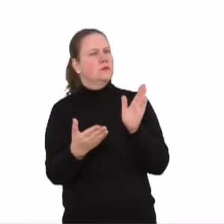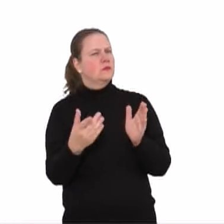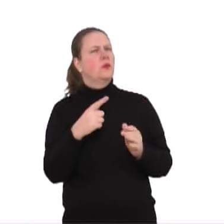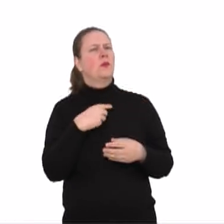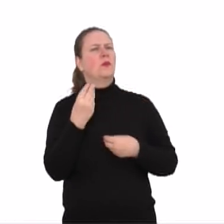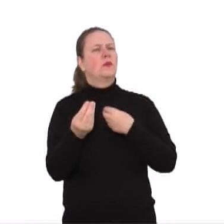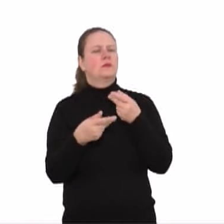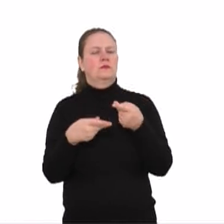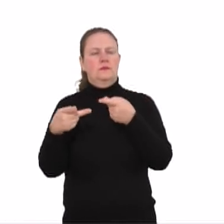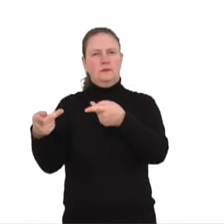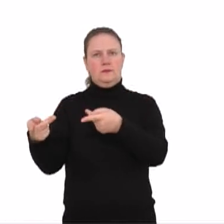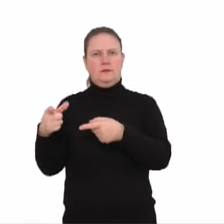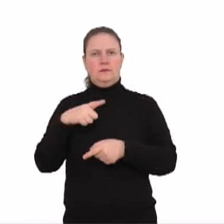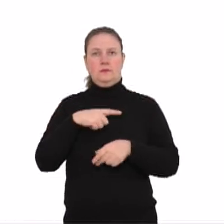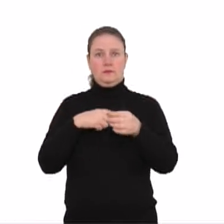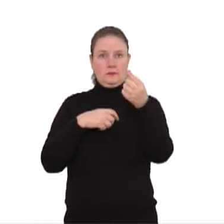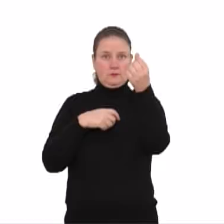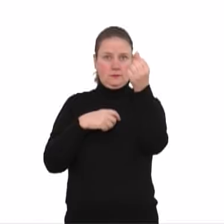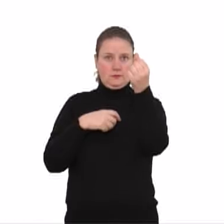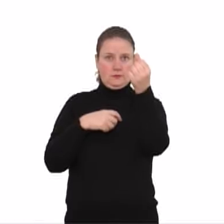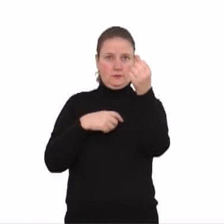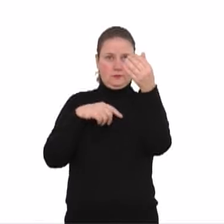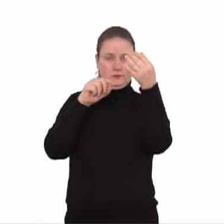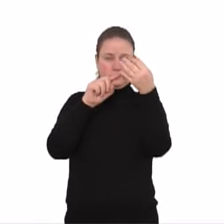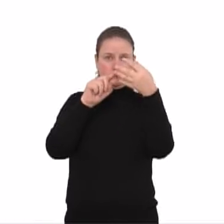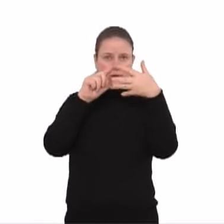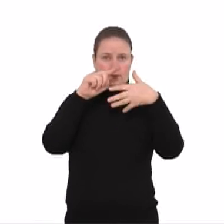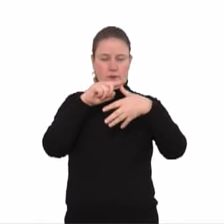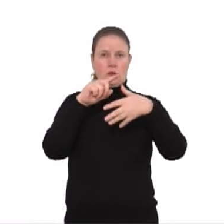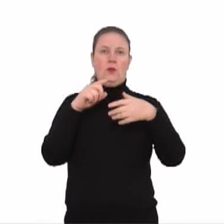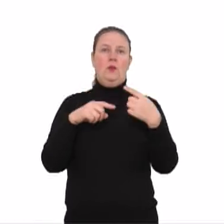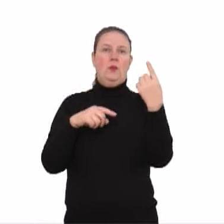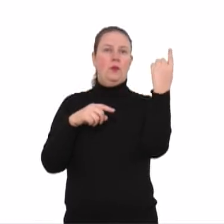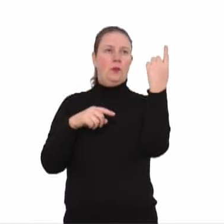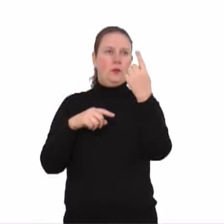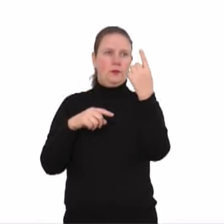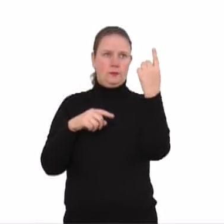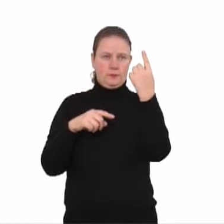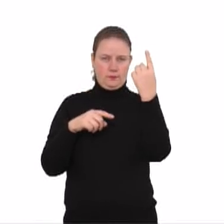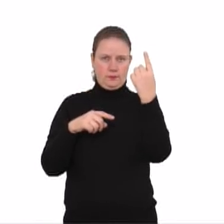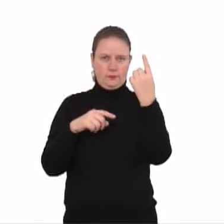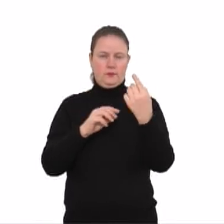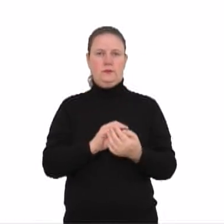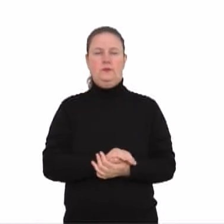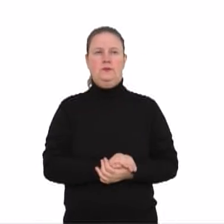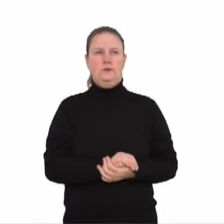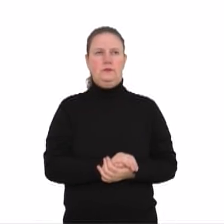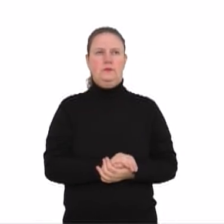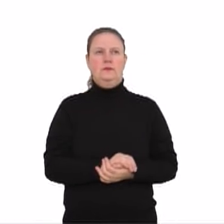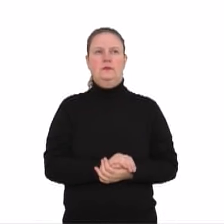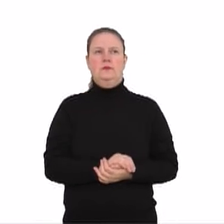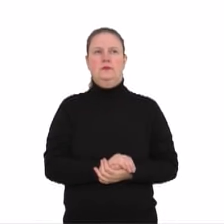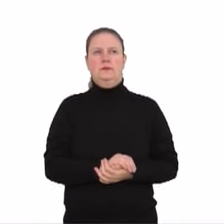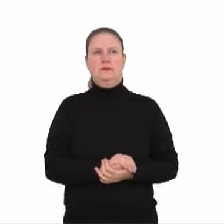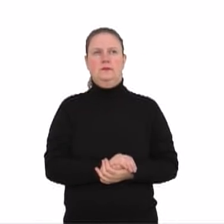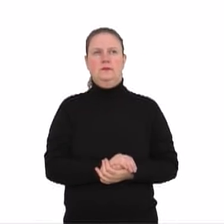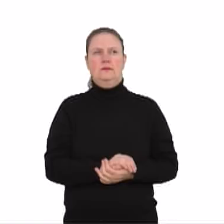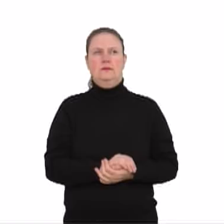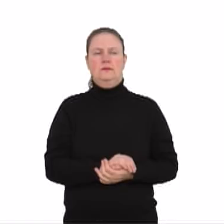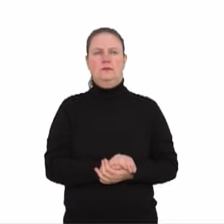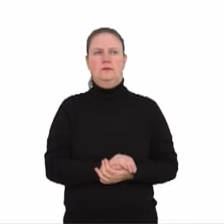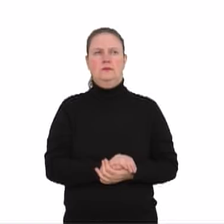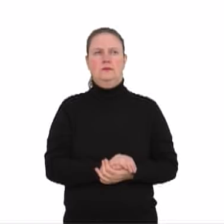eu tenho aqui 6 dicas para vocês, presta atenção. Número 1, first, book your tickets in